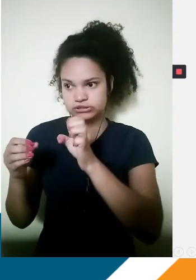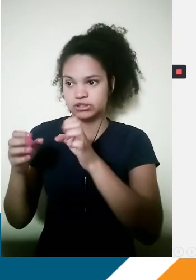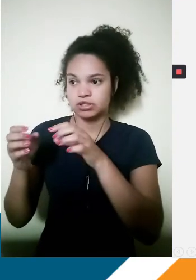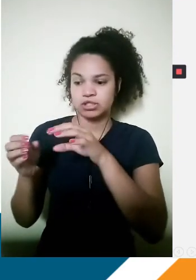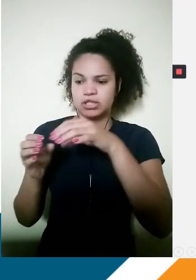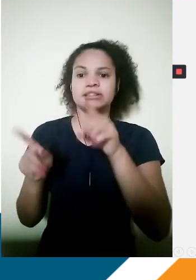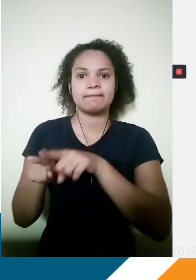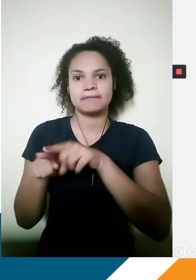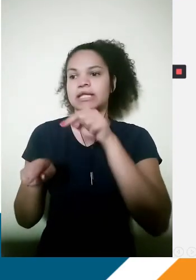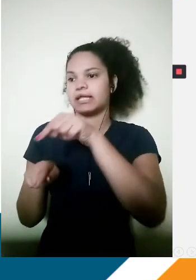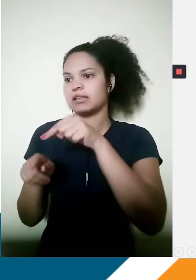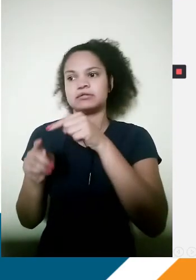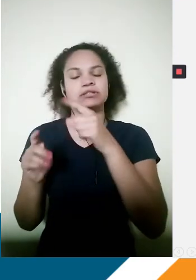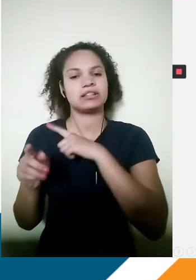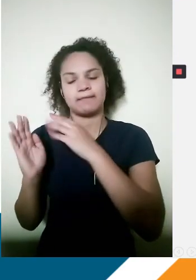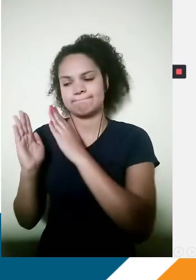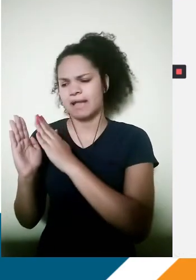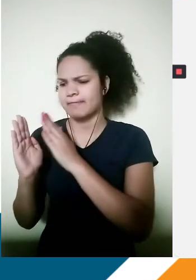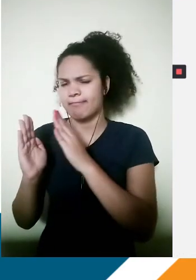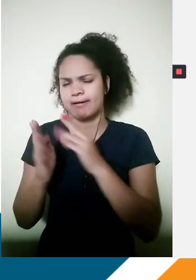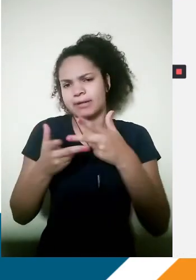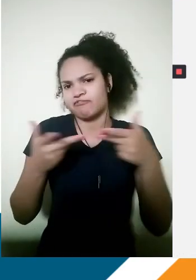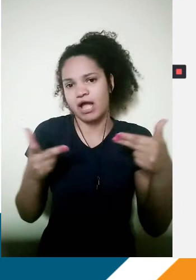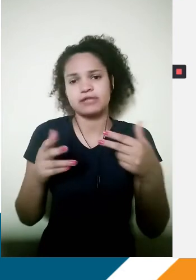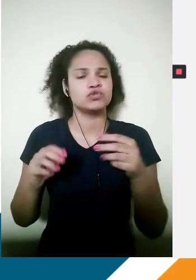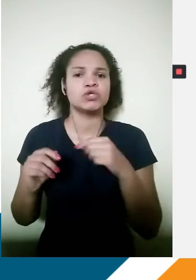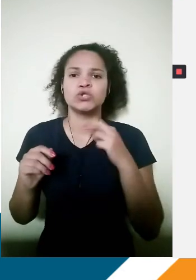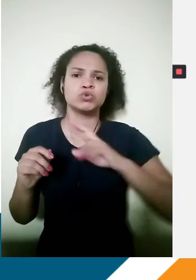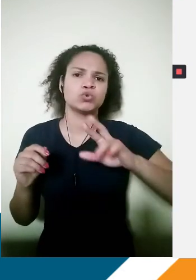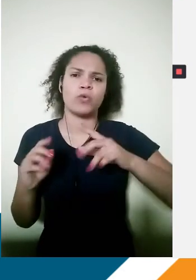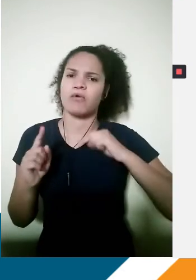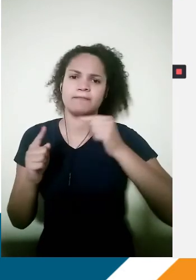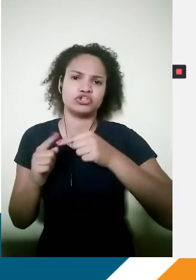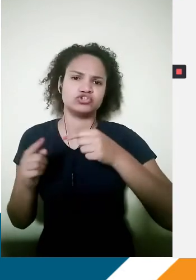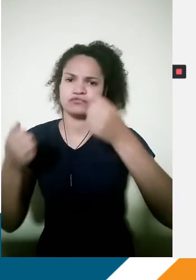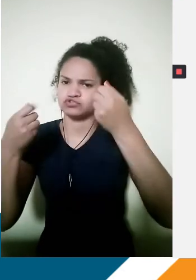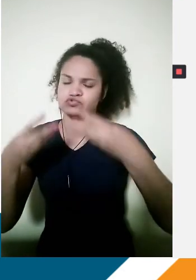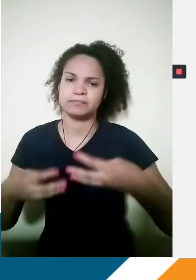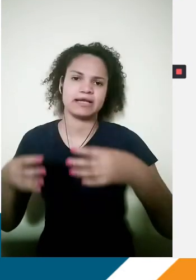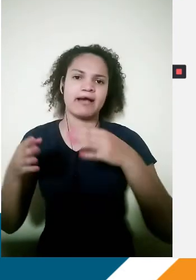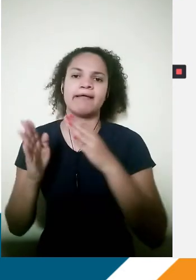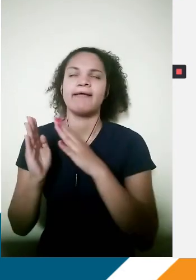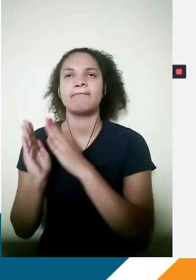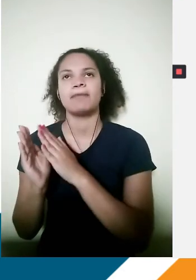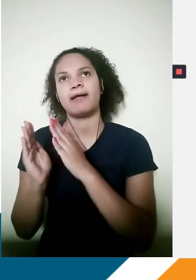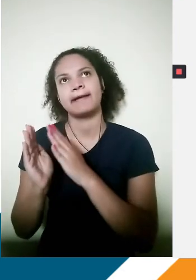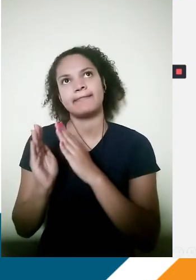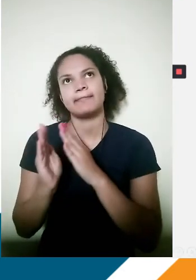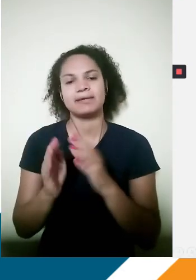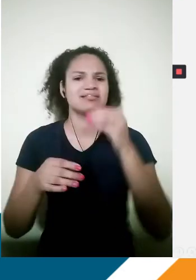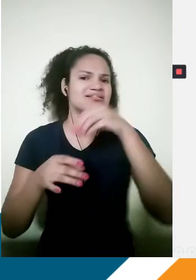dividida em diversas fases, que não é o objetivo de discutir essas fases que